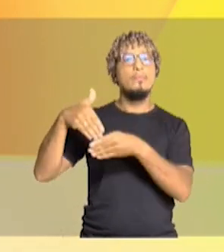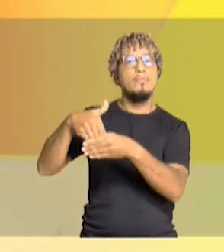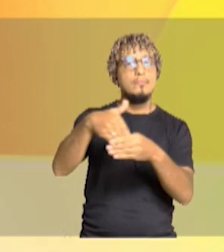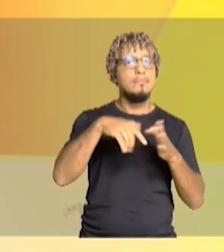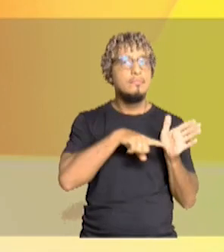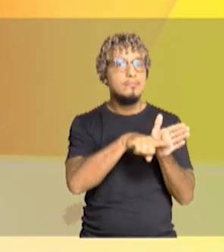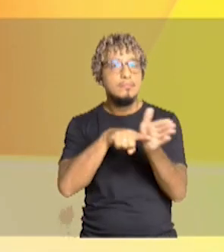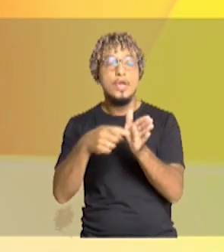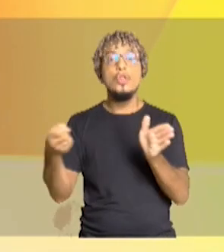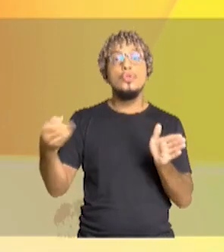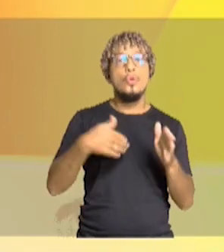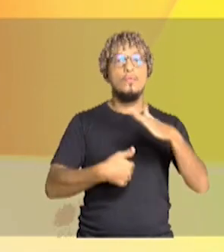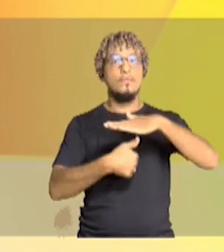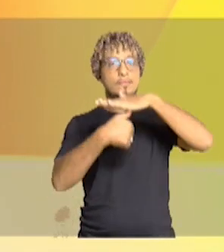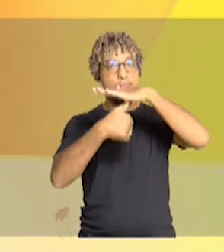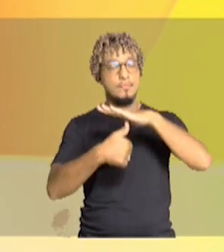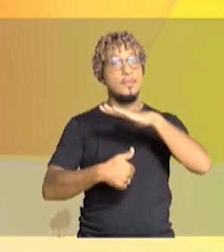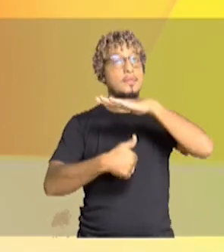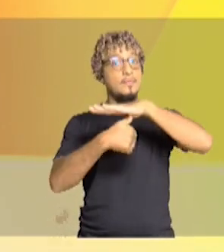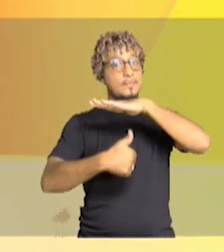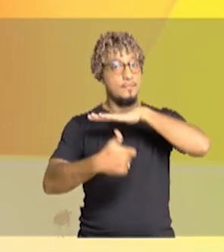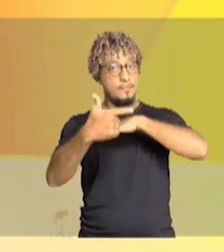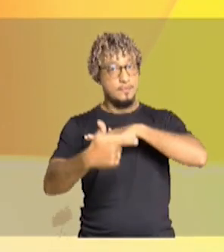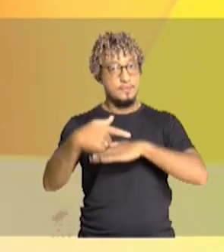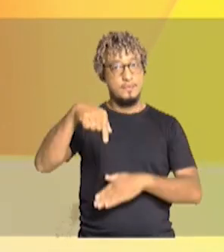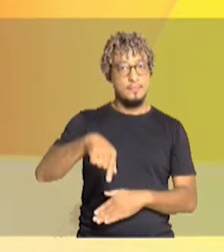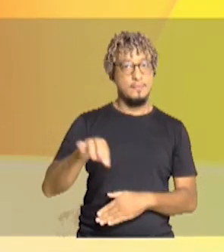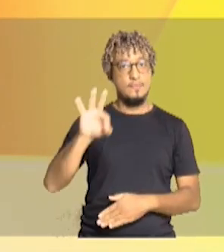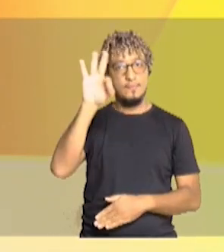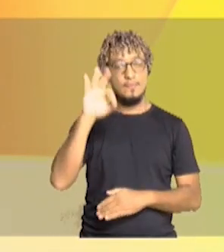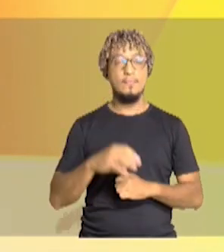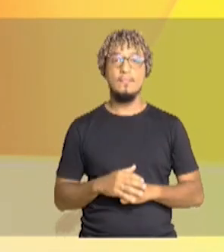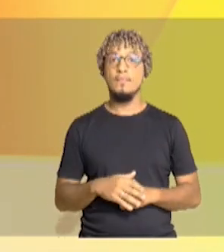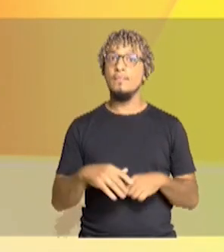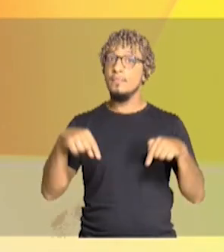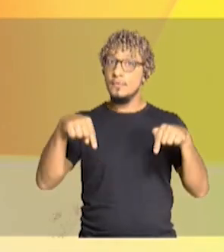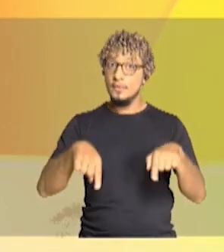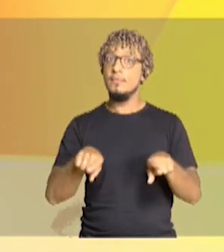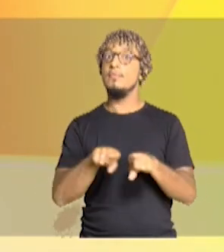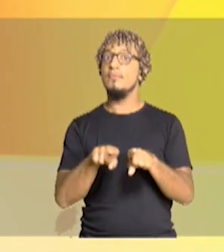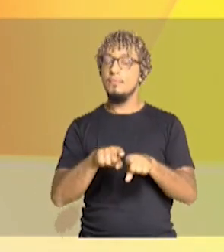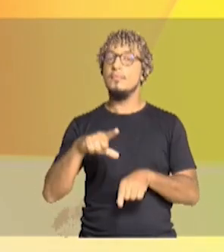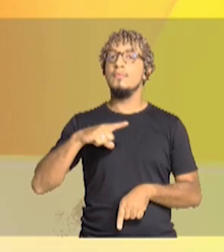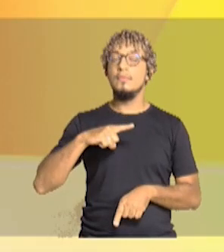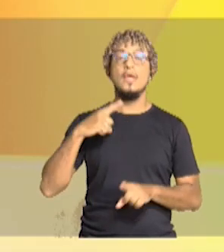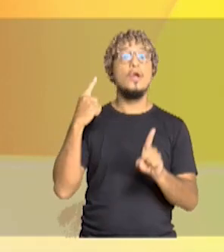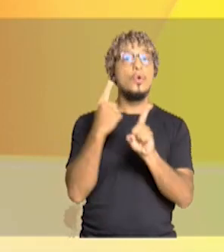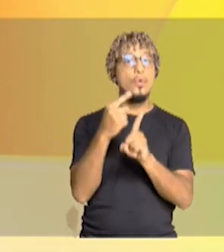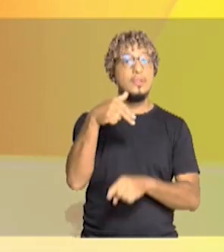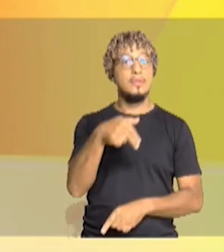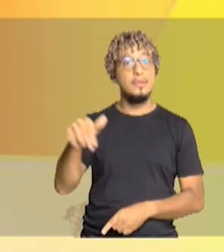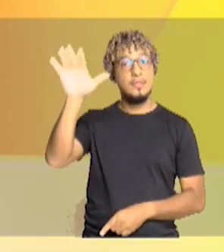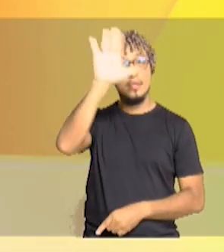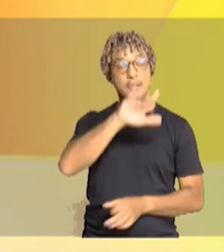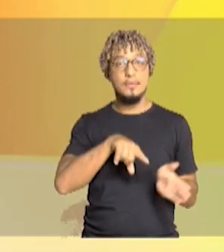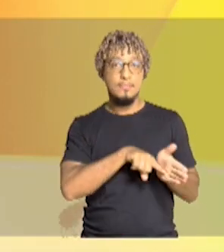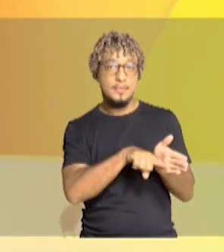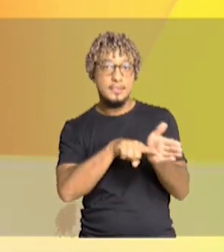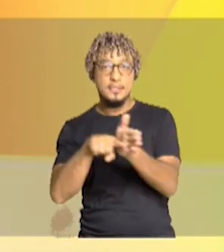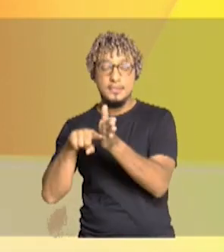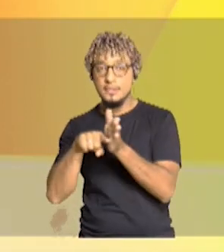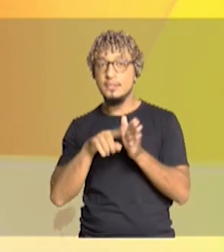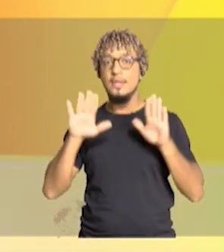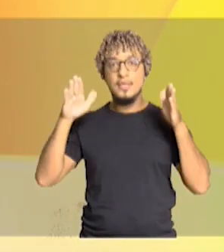definir novo reitor e vice-reitor da Universidade aqui na UFMA também está acontecendo Encontro Nacional em pesquisa